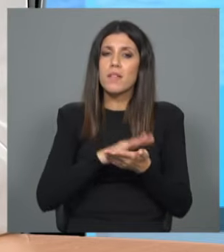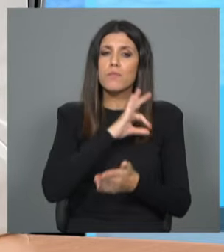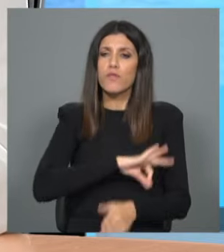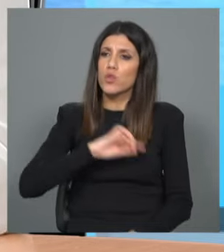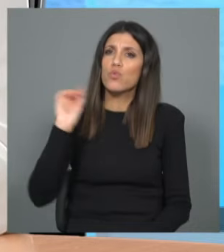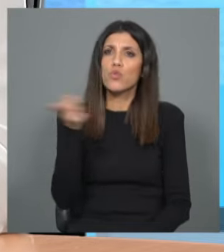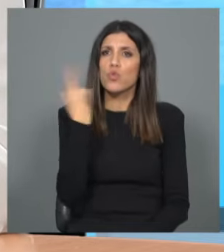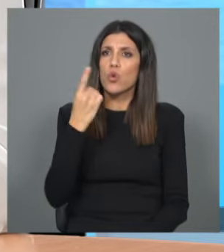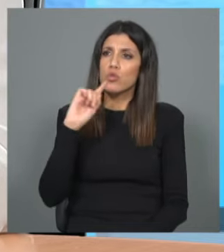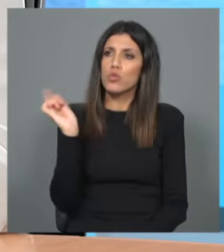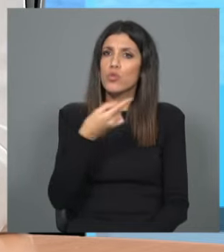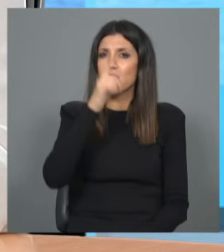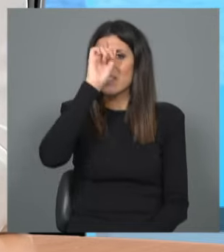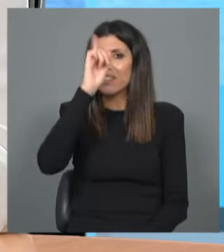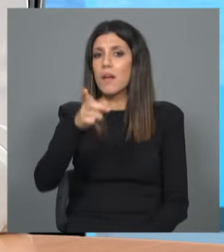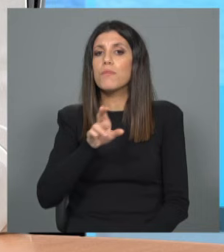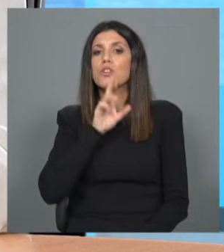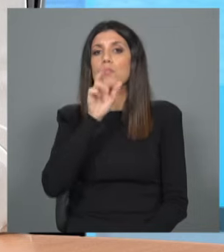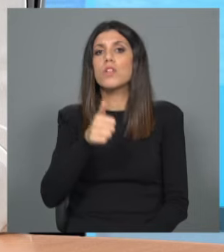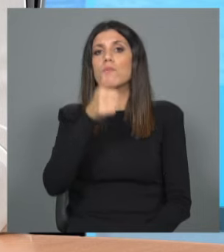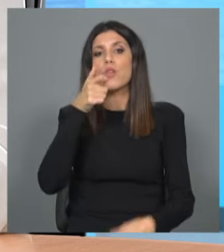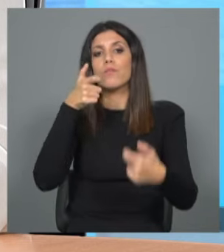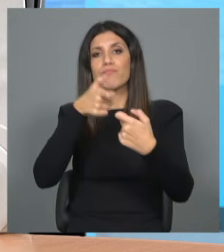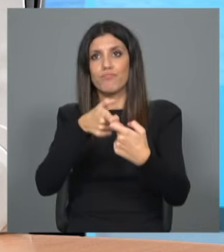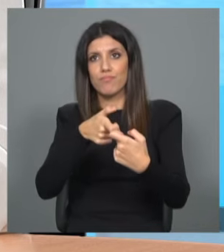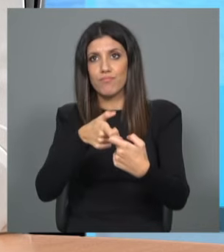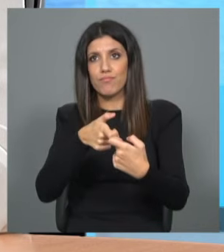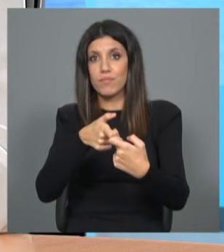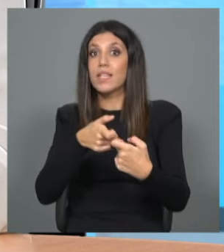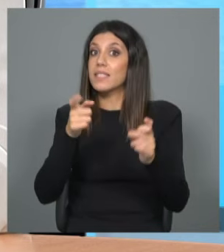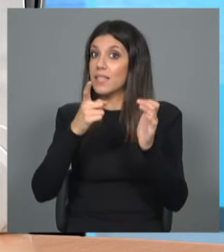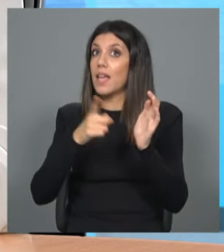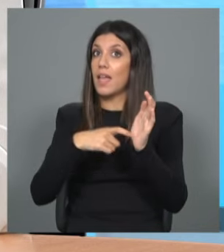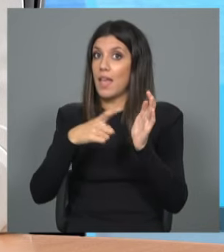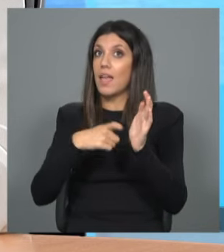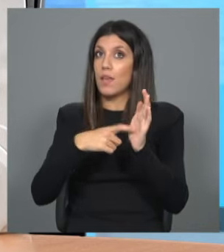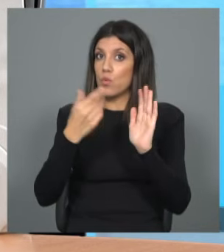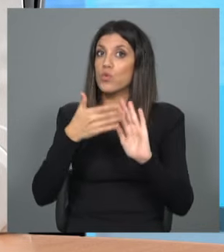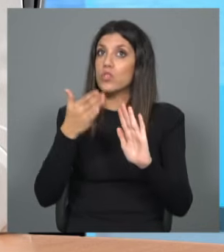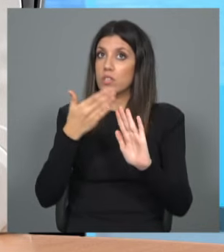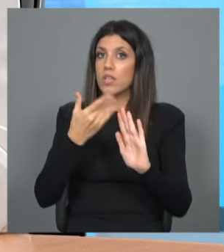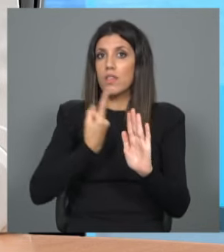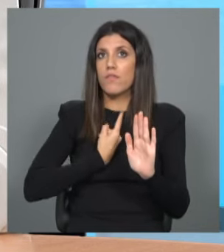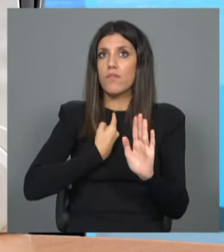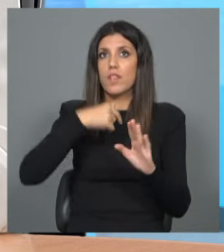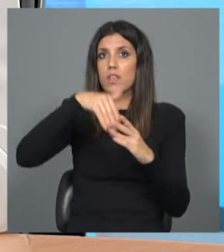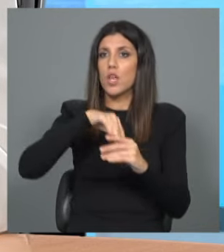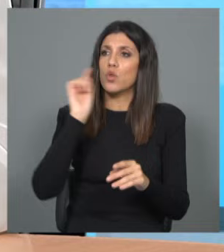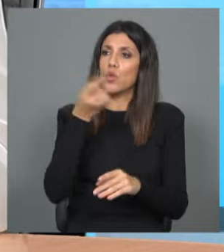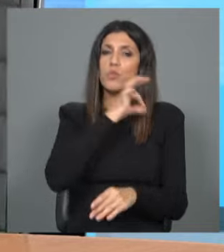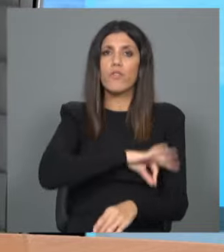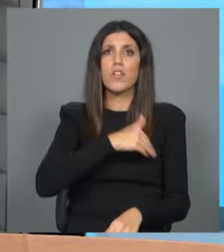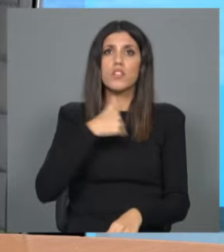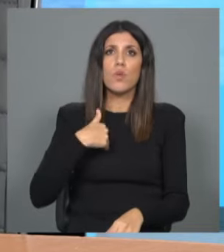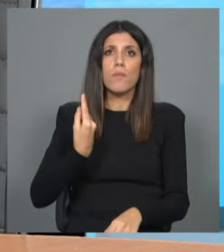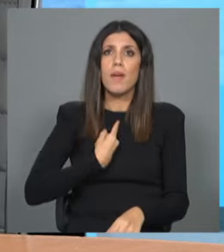para que todos possamos responder melhor a estas necessidades, é algo que tem que estar nos currículos de todos os profissionais de saúde com